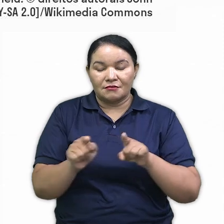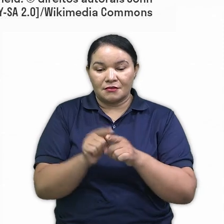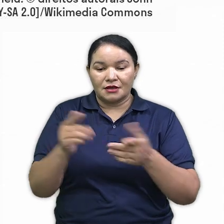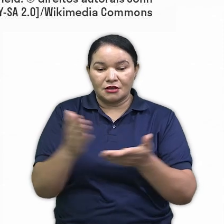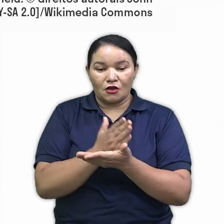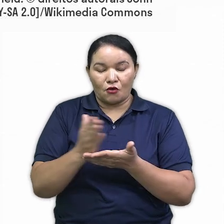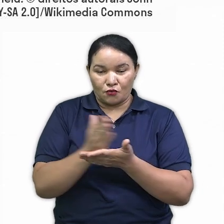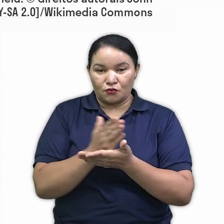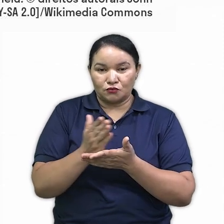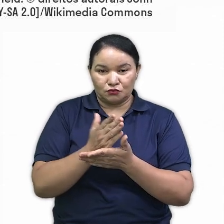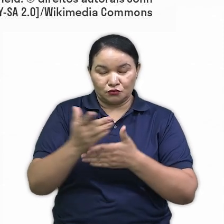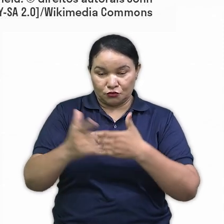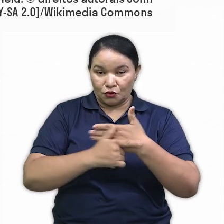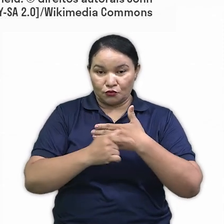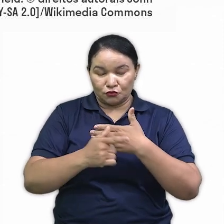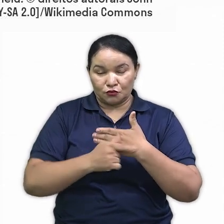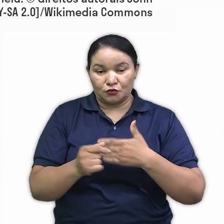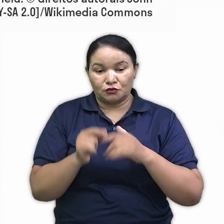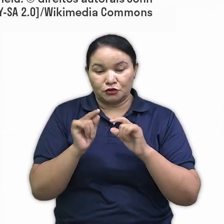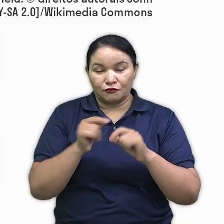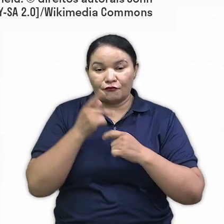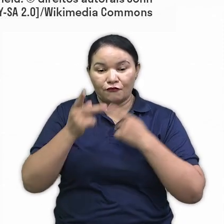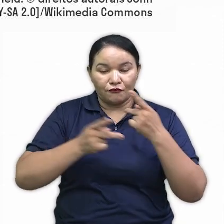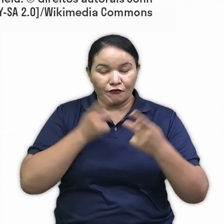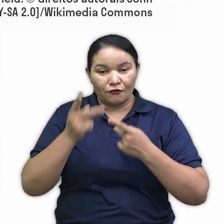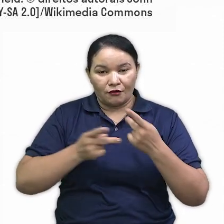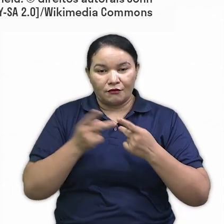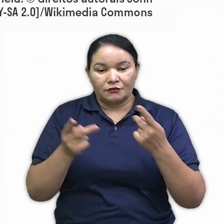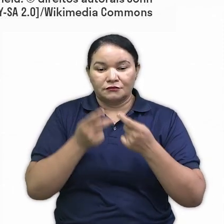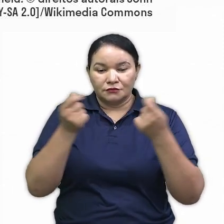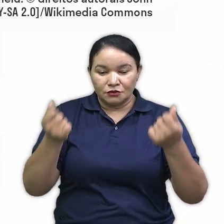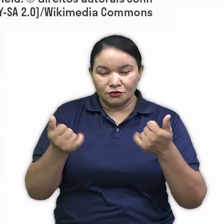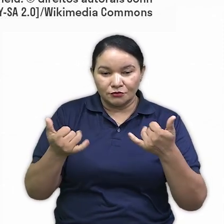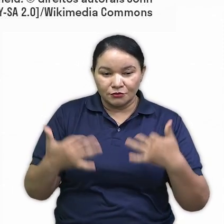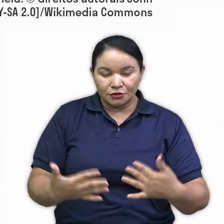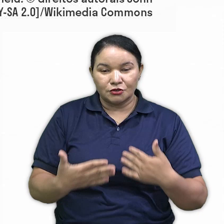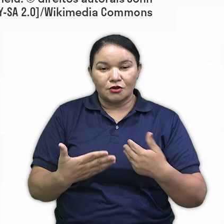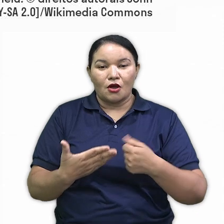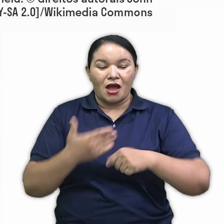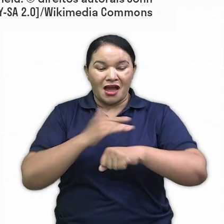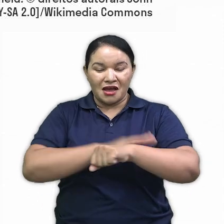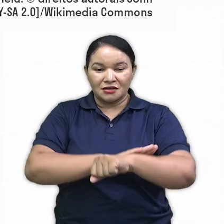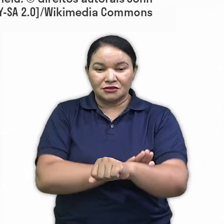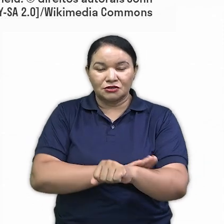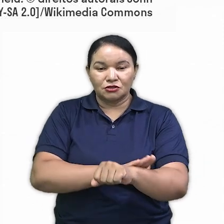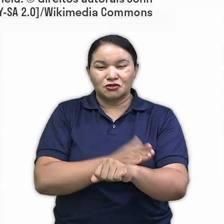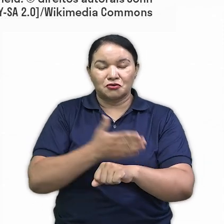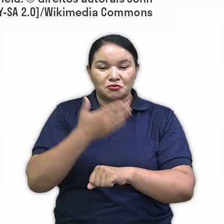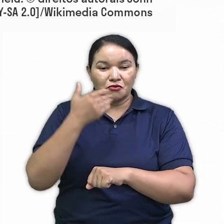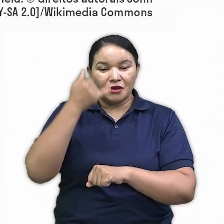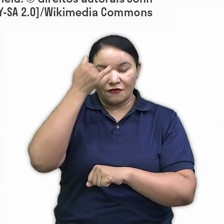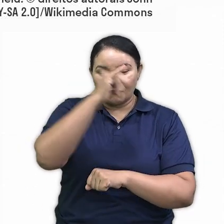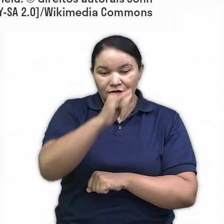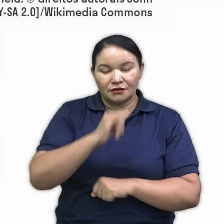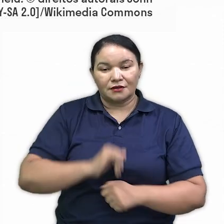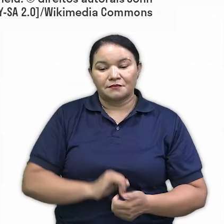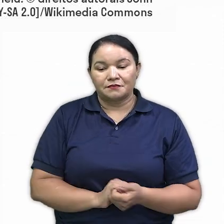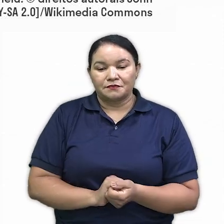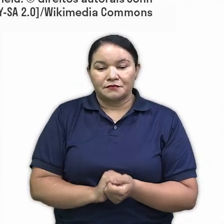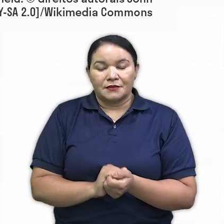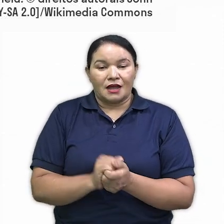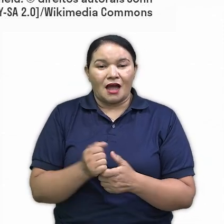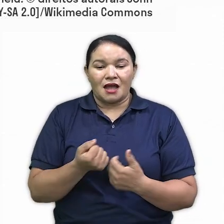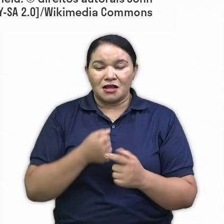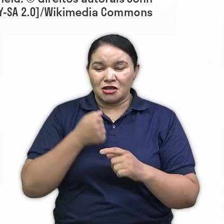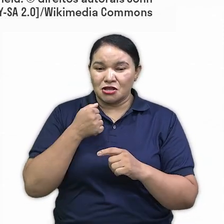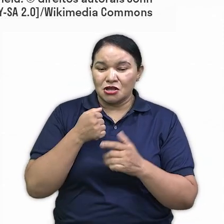alguns autores, né, que falam disso, né, sobre o antirracismo brasileiro, que tem sido um